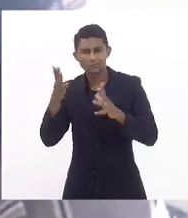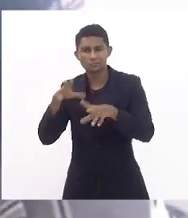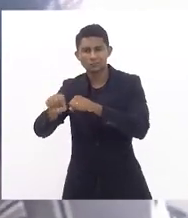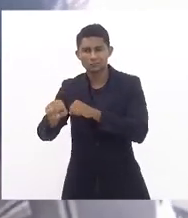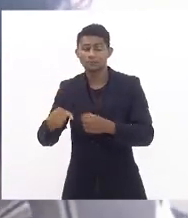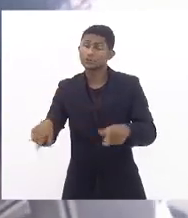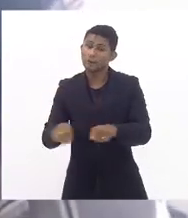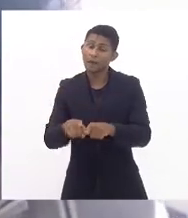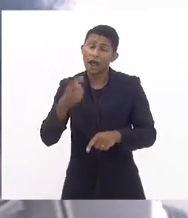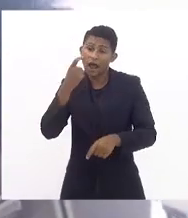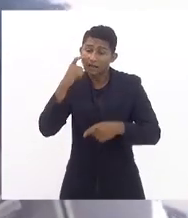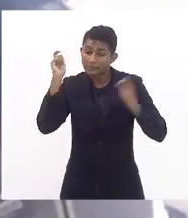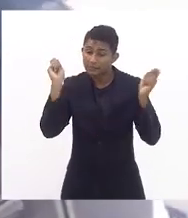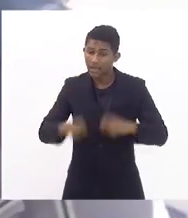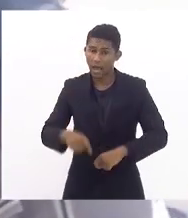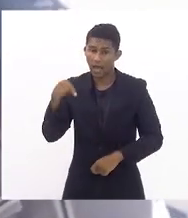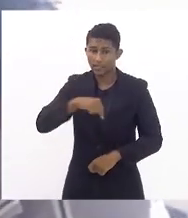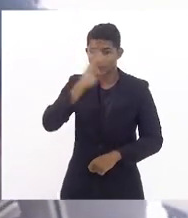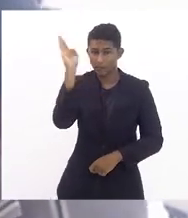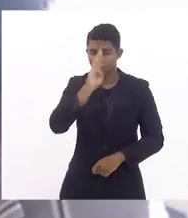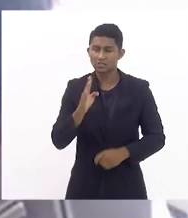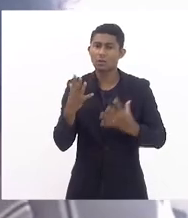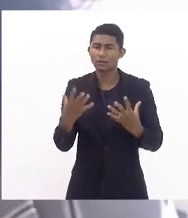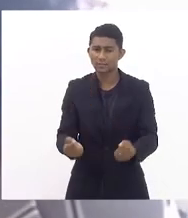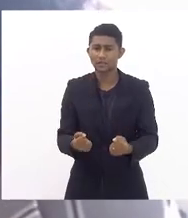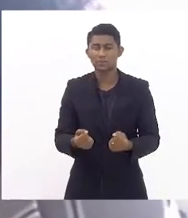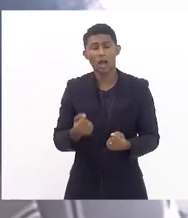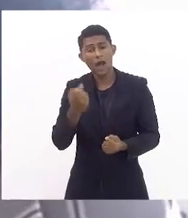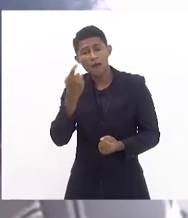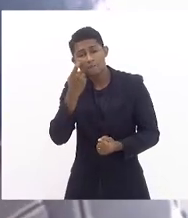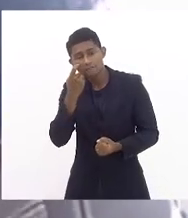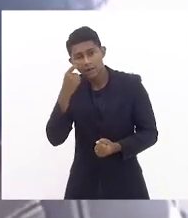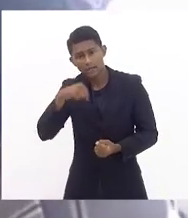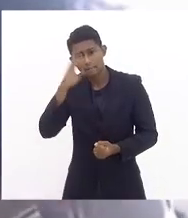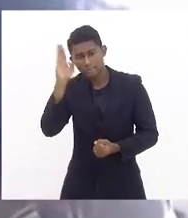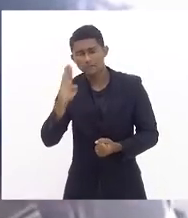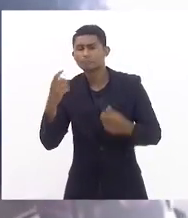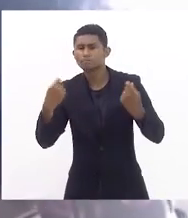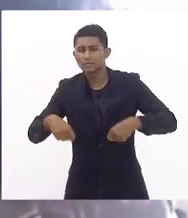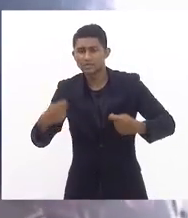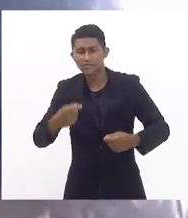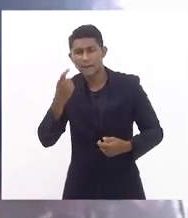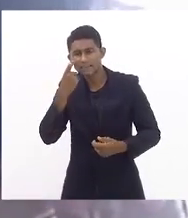nosso país a partir de algumas etapas de verificação e,